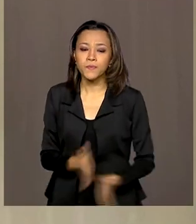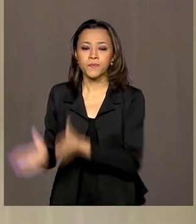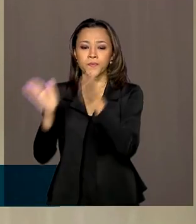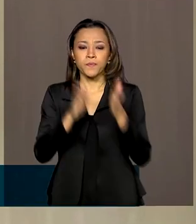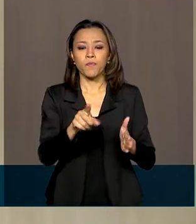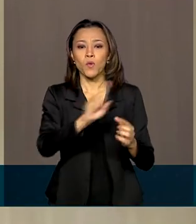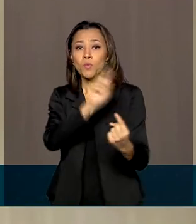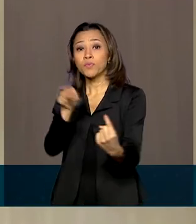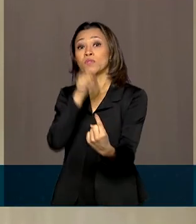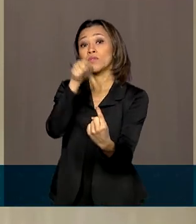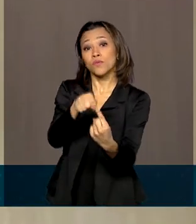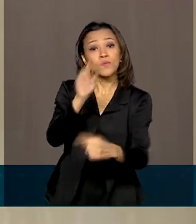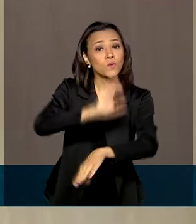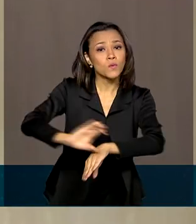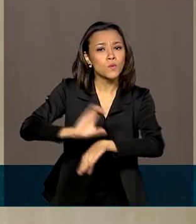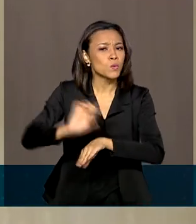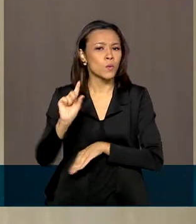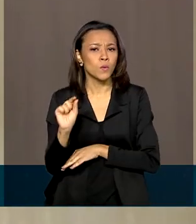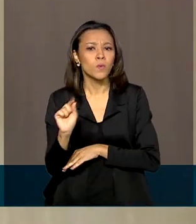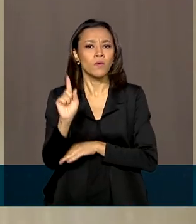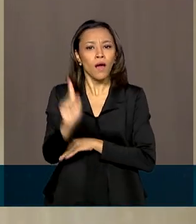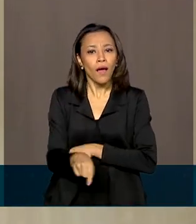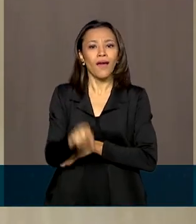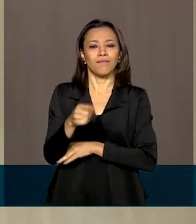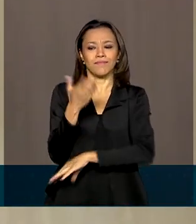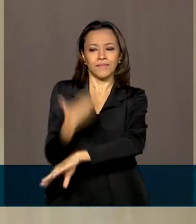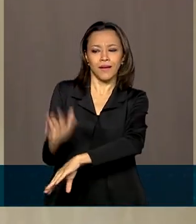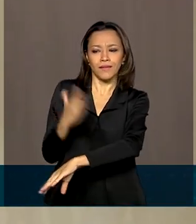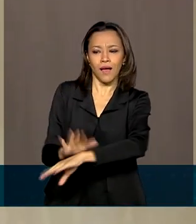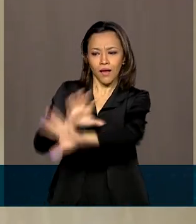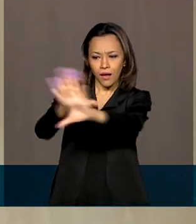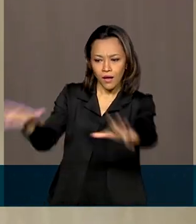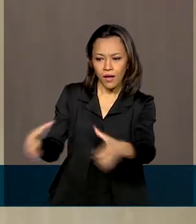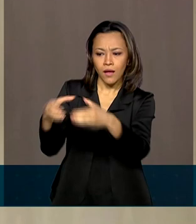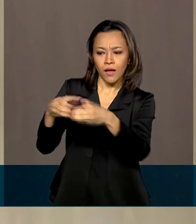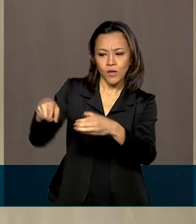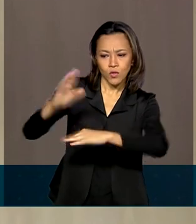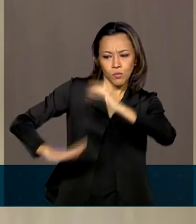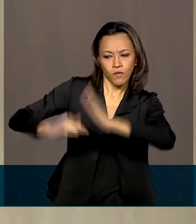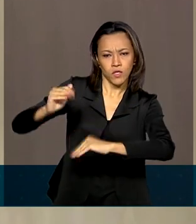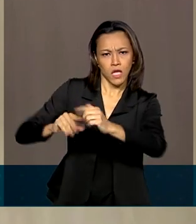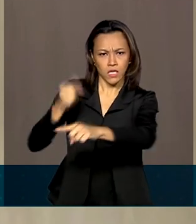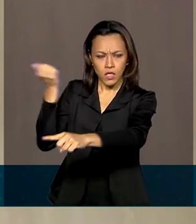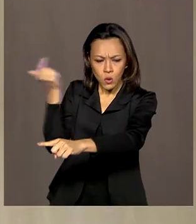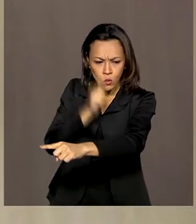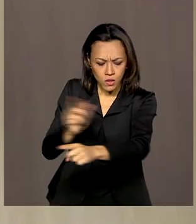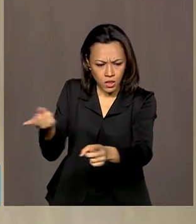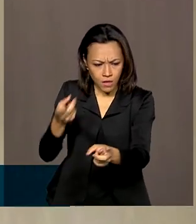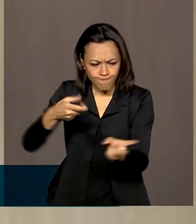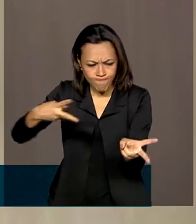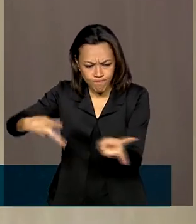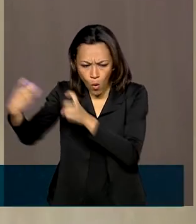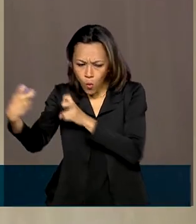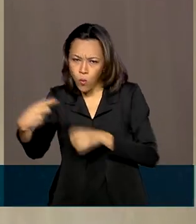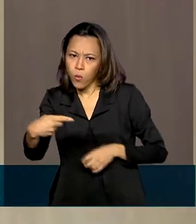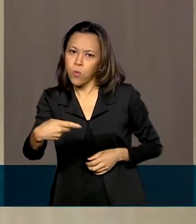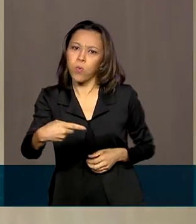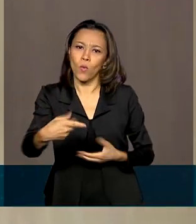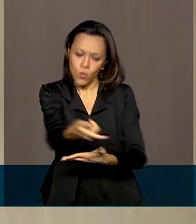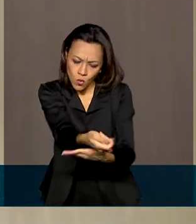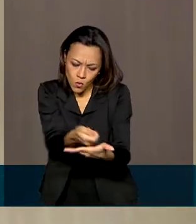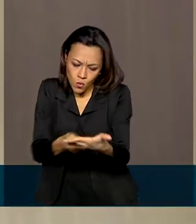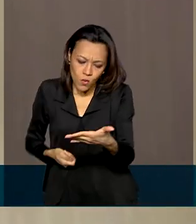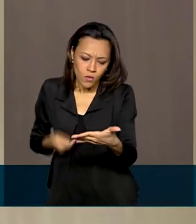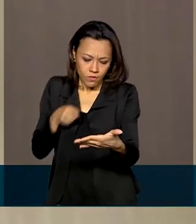curso é capacitar os colegas peritos no sentido de que eles possam ser mais assertivos na hora de emitir os